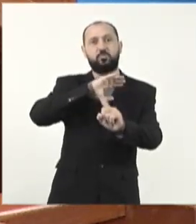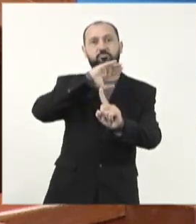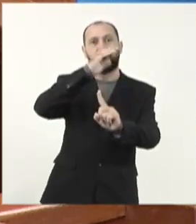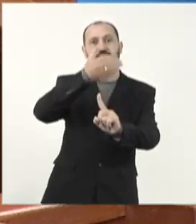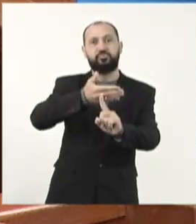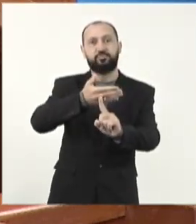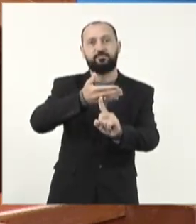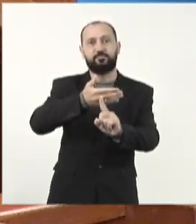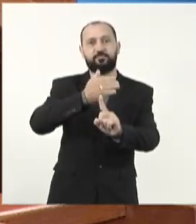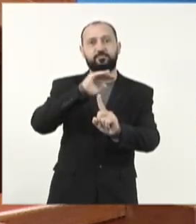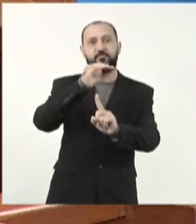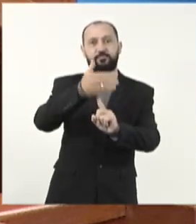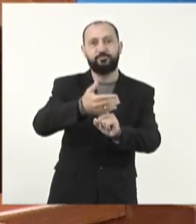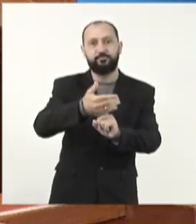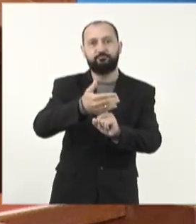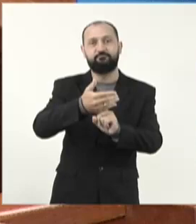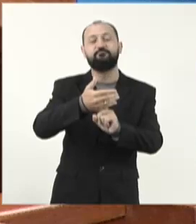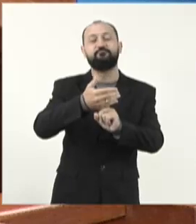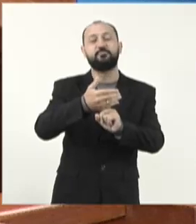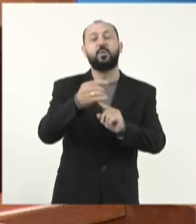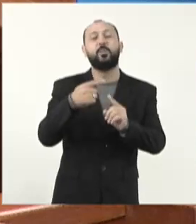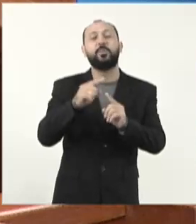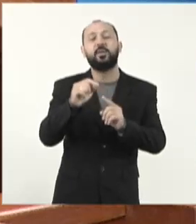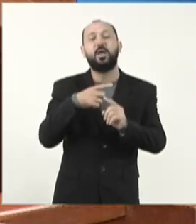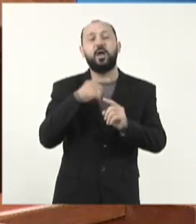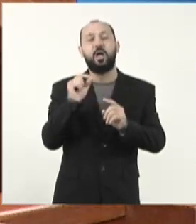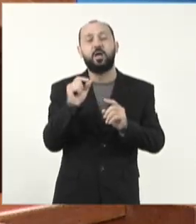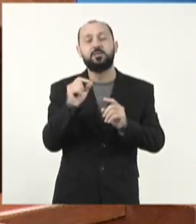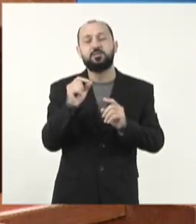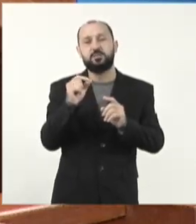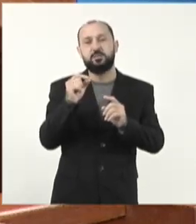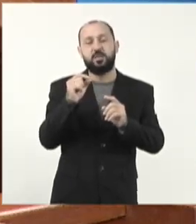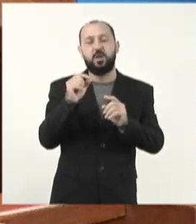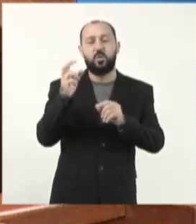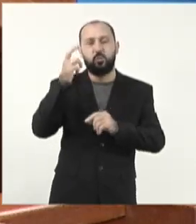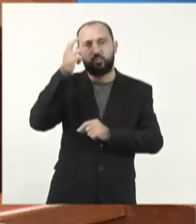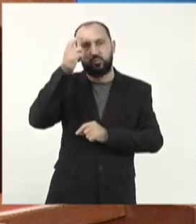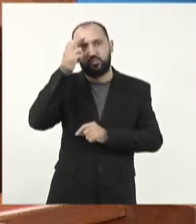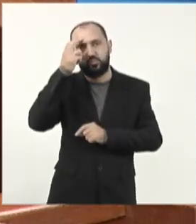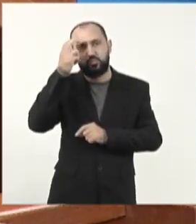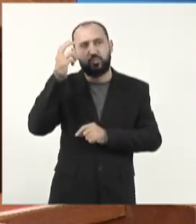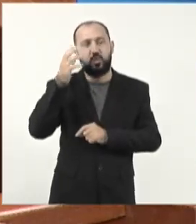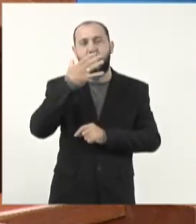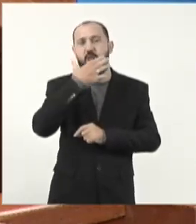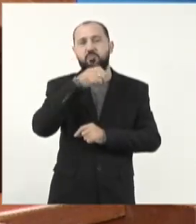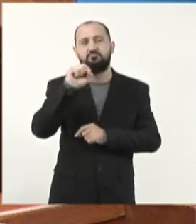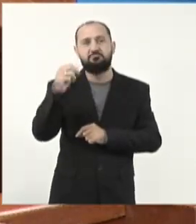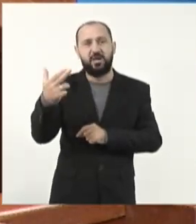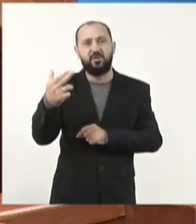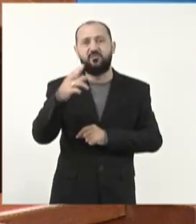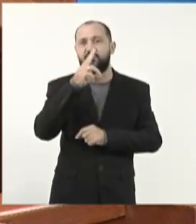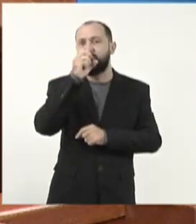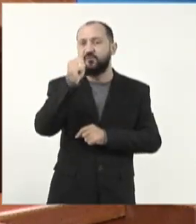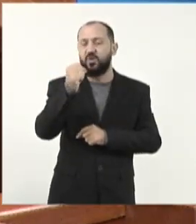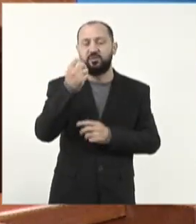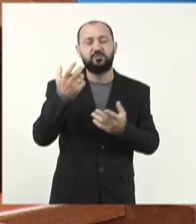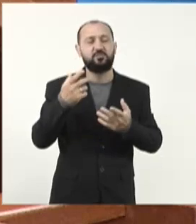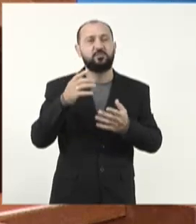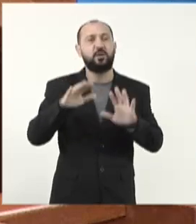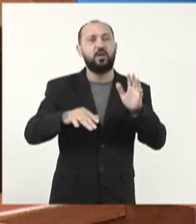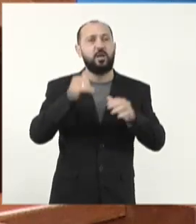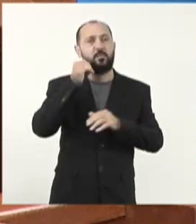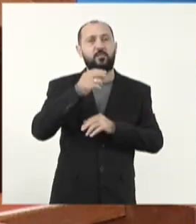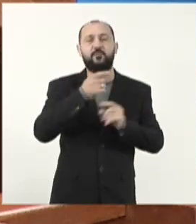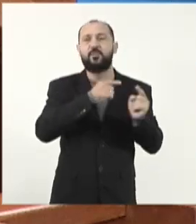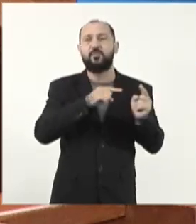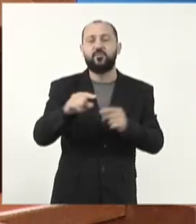invisibilizada, porque a cultura da opressão, a cultura do patriarcado, a cultura do machismo é muito forte. Então, muitas vezes, mulheres e homens cometem atos